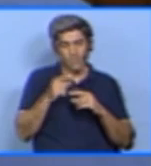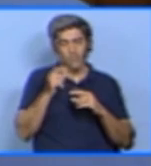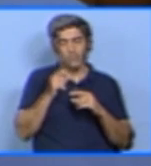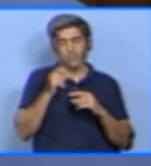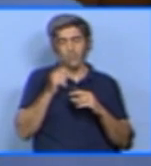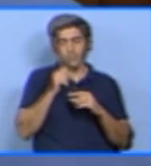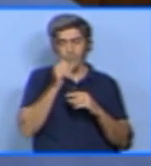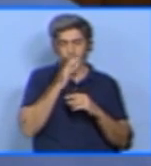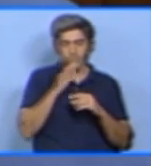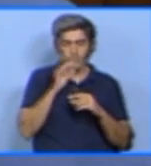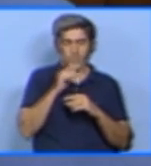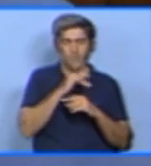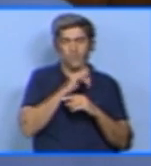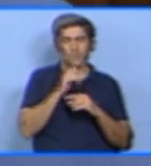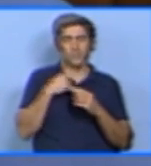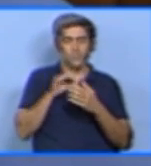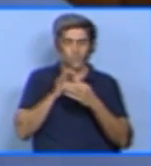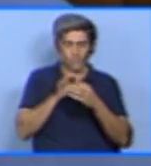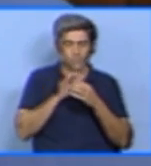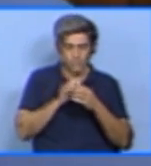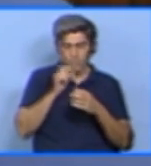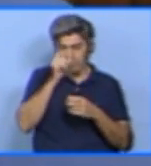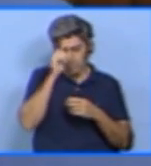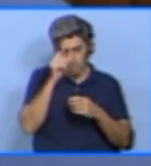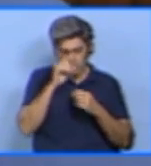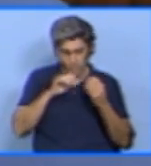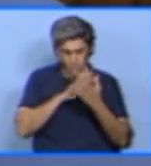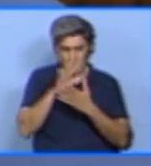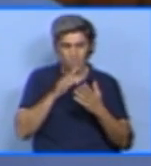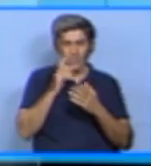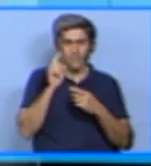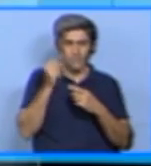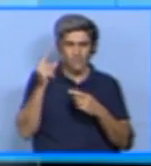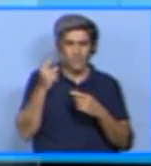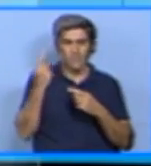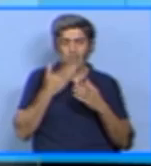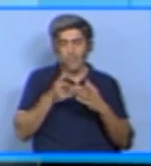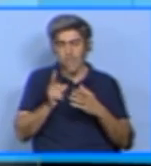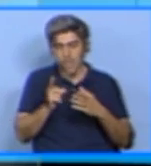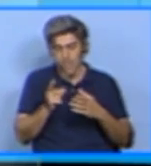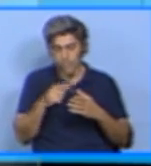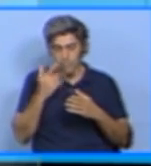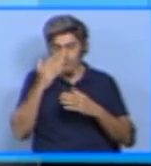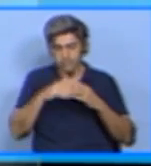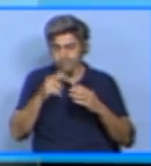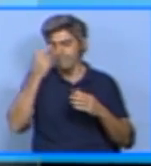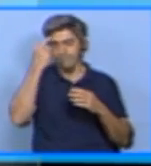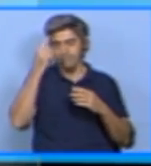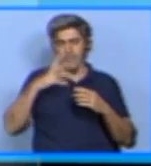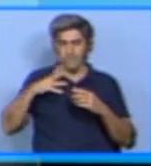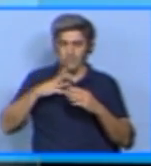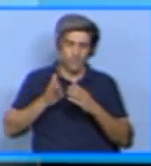nossa colaboração. E por isso respeita que de vez em quando desordenemos tudo e percebemos que o caminho era por ali, mas fomos para lá. E